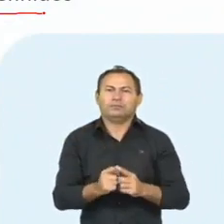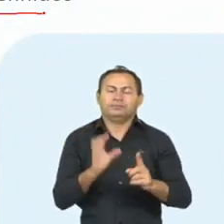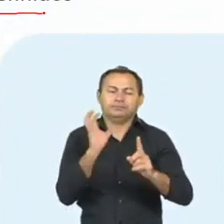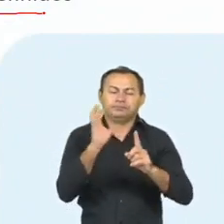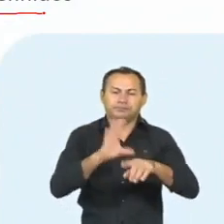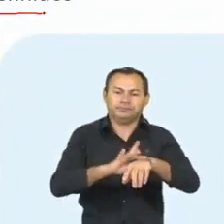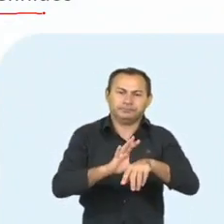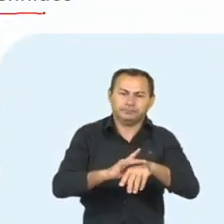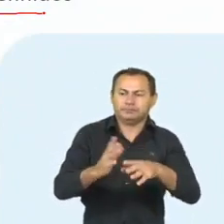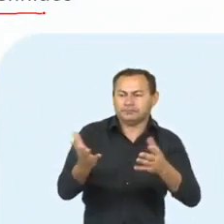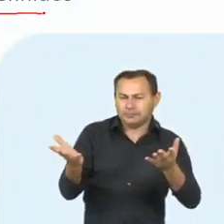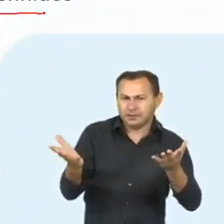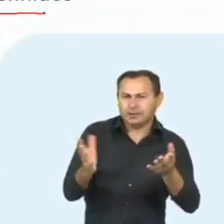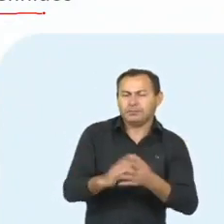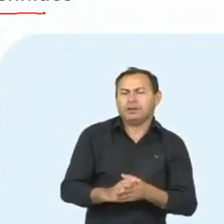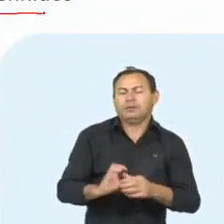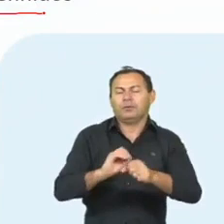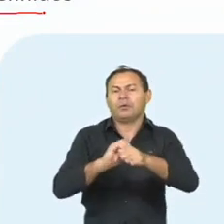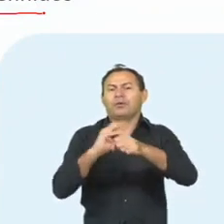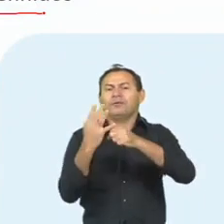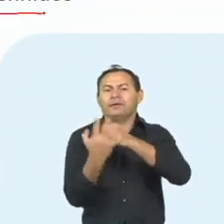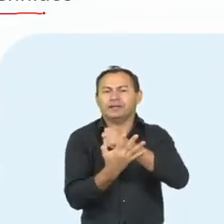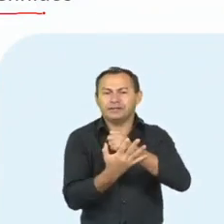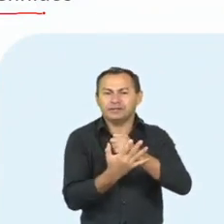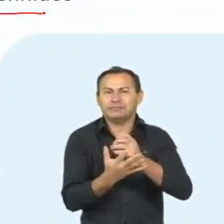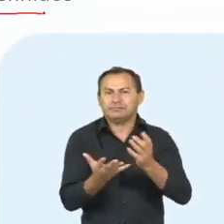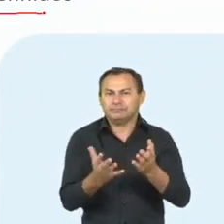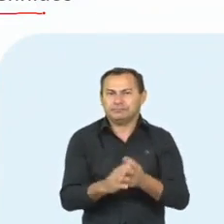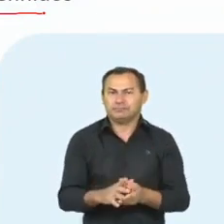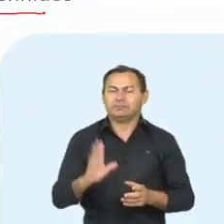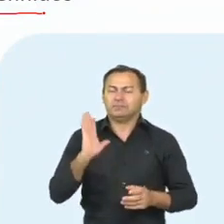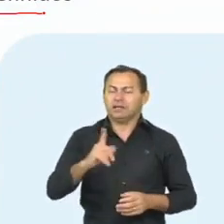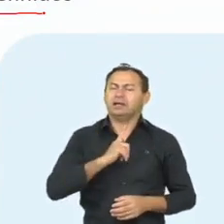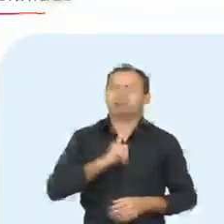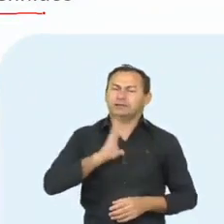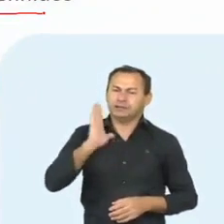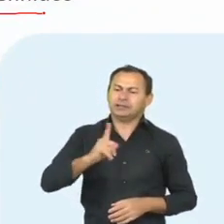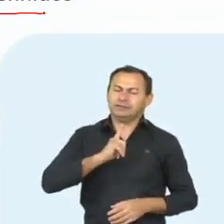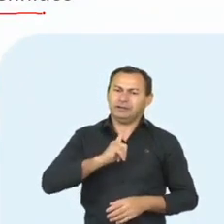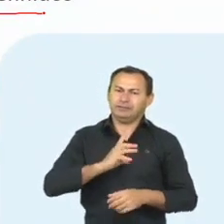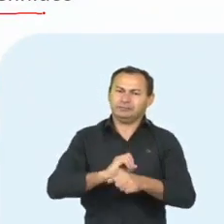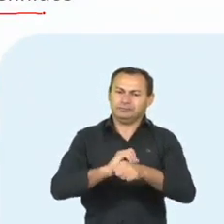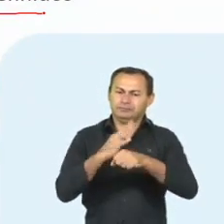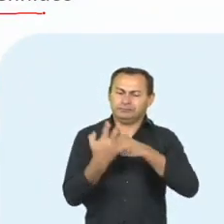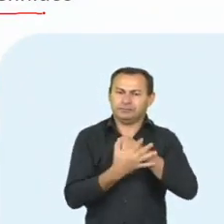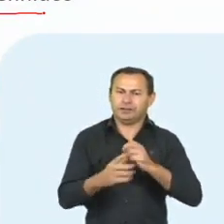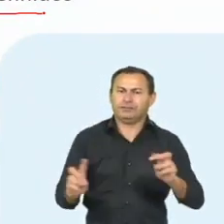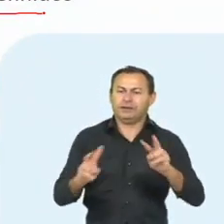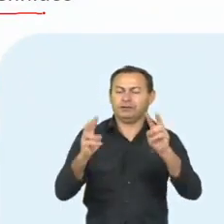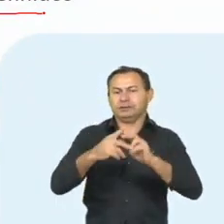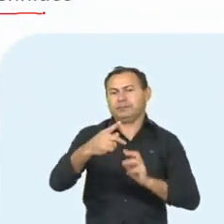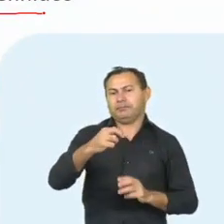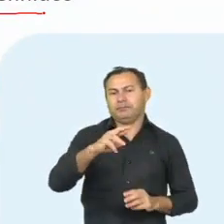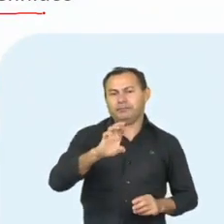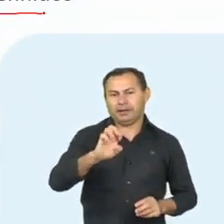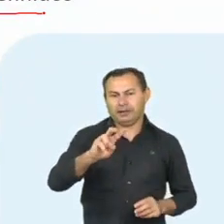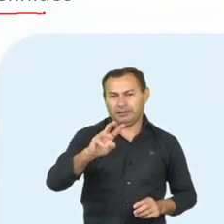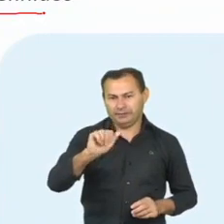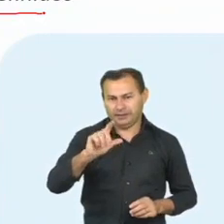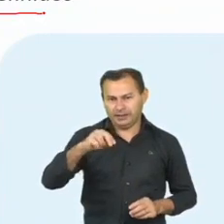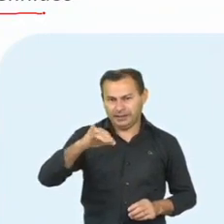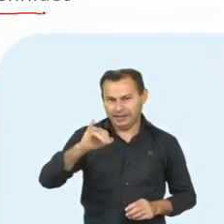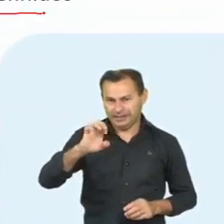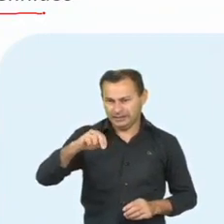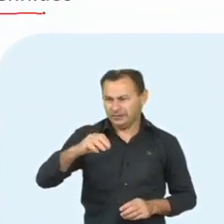né, pelo Covid, que já tiveram Covid. É um valor de prevalência. Então, no Brasil, chega